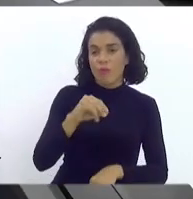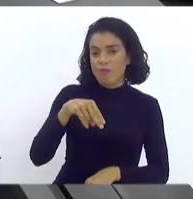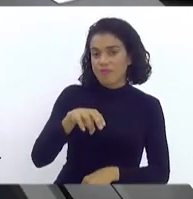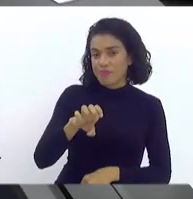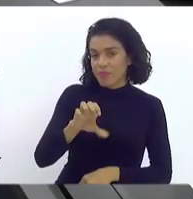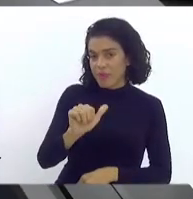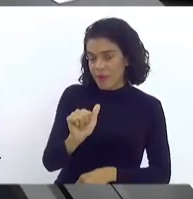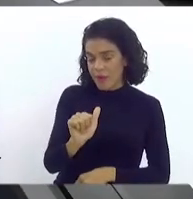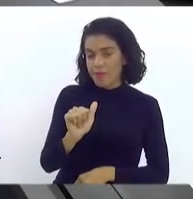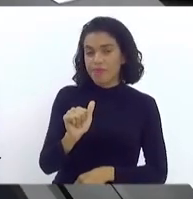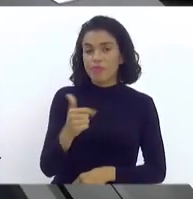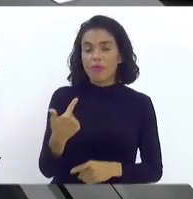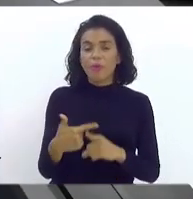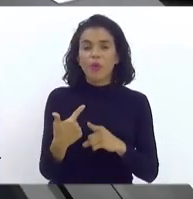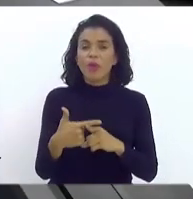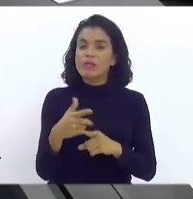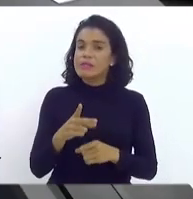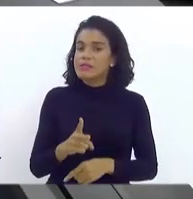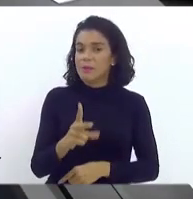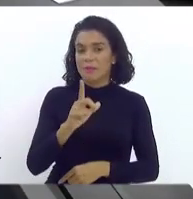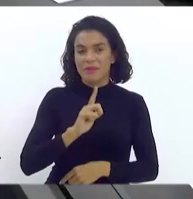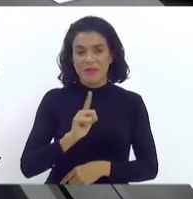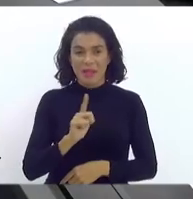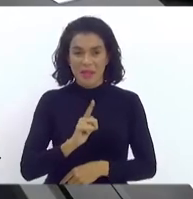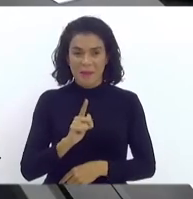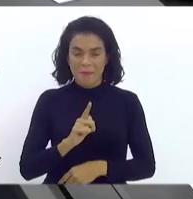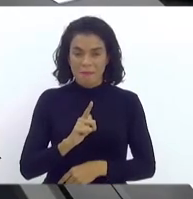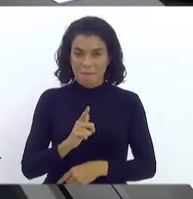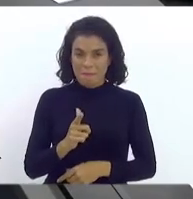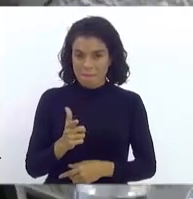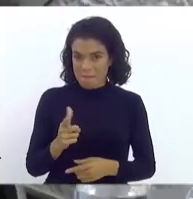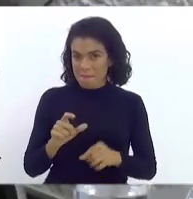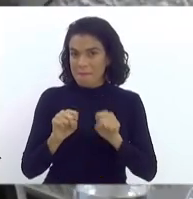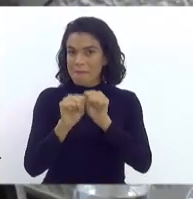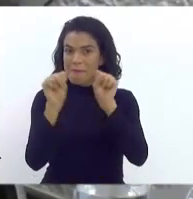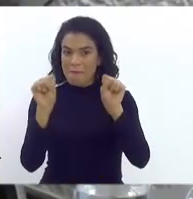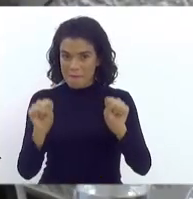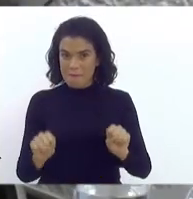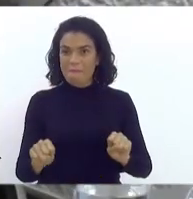tem esse complexo e intricado sistema